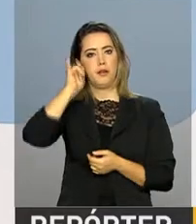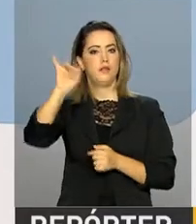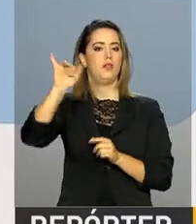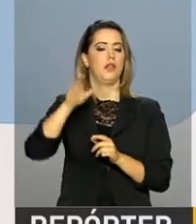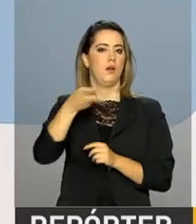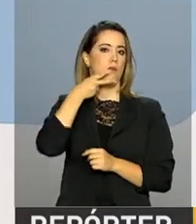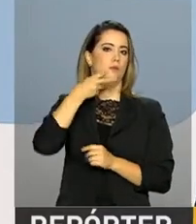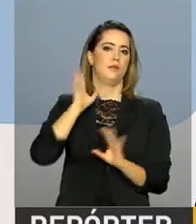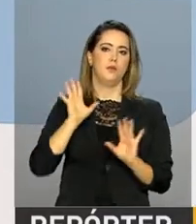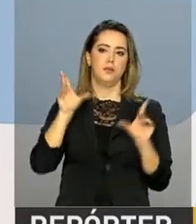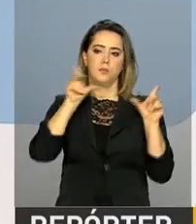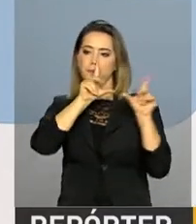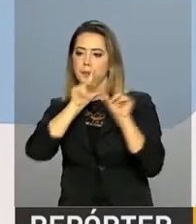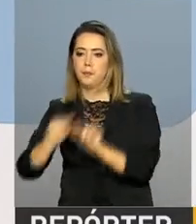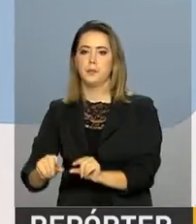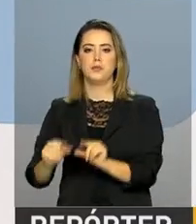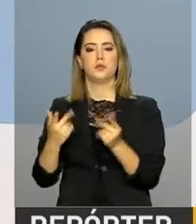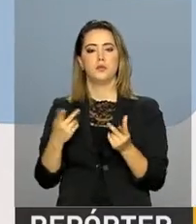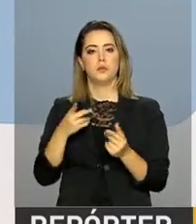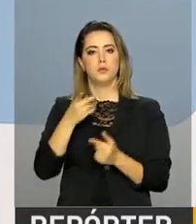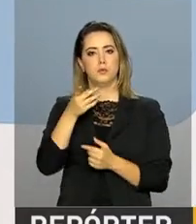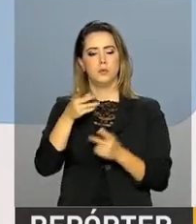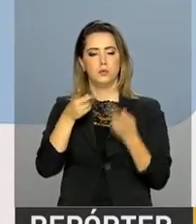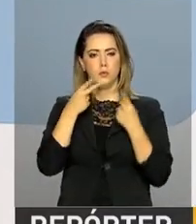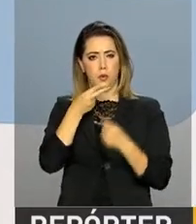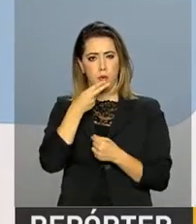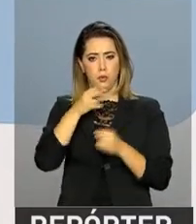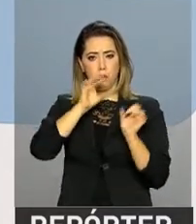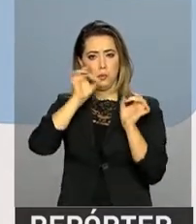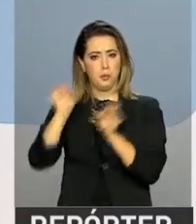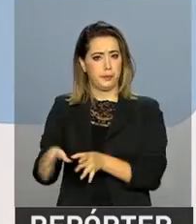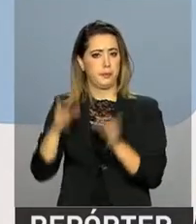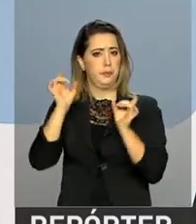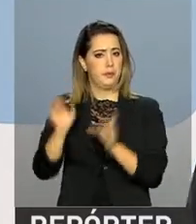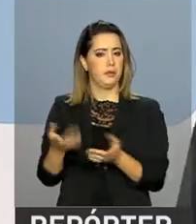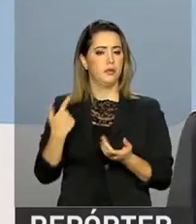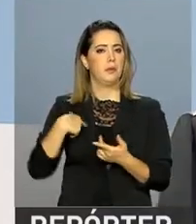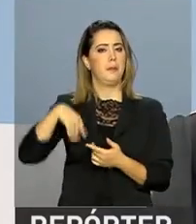do consumo do cigarro, mais nós economizaremos de gasto em saúde.